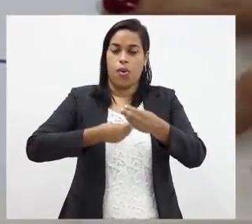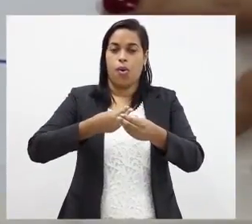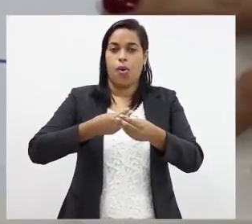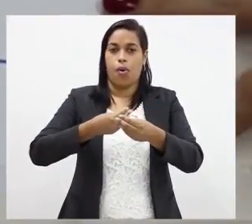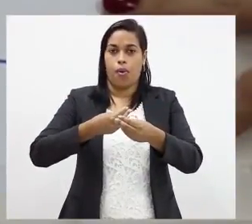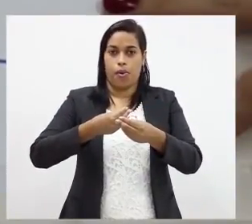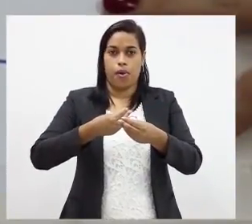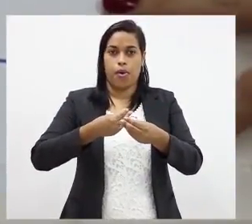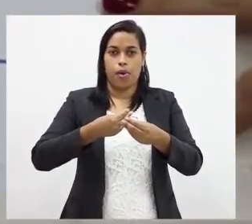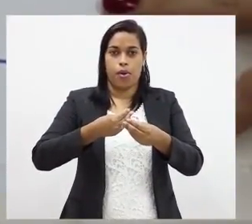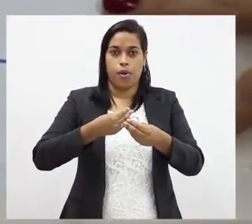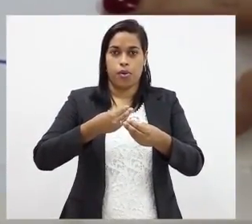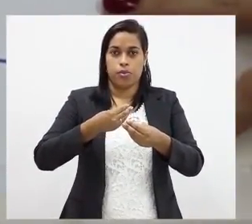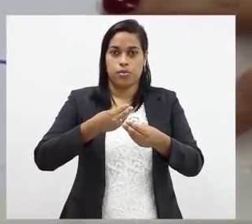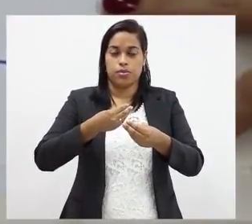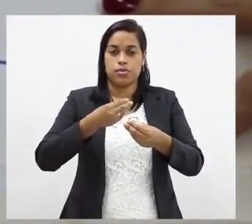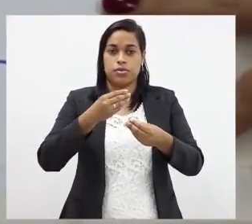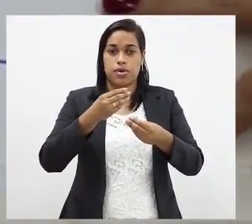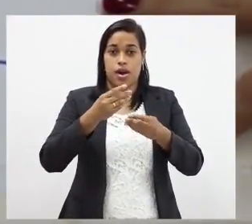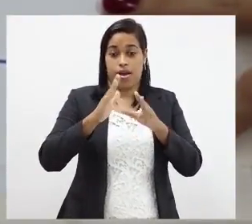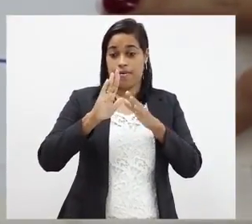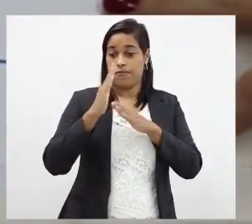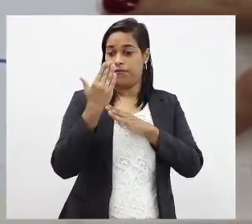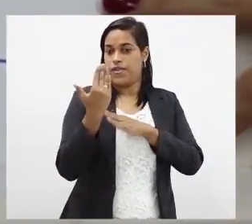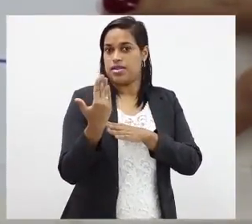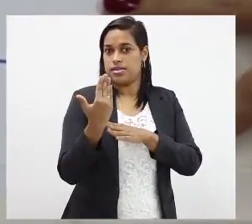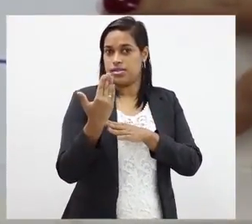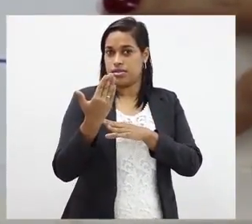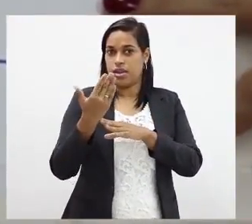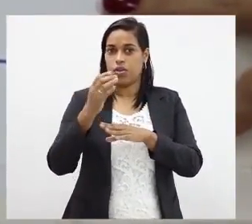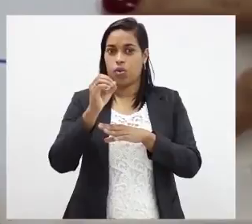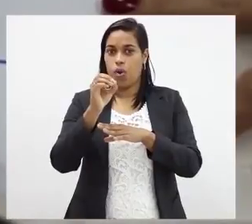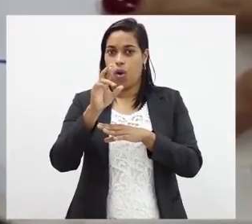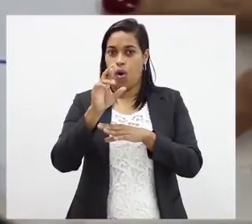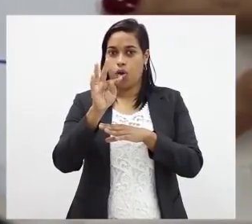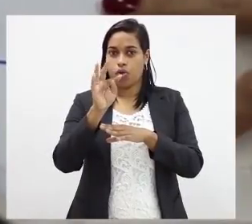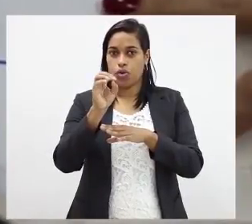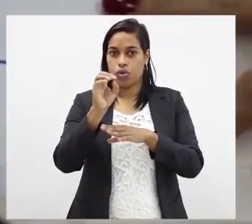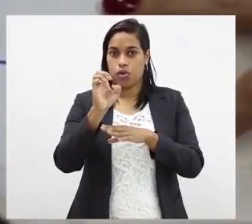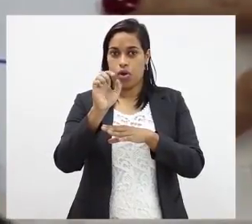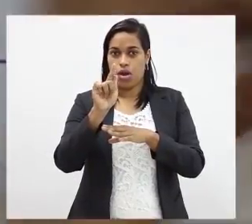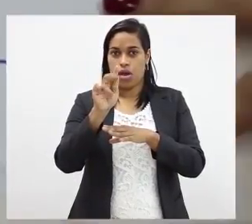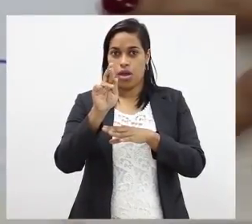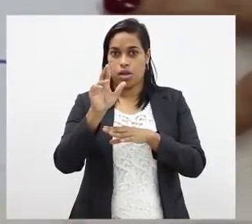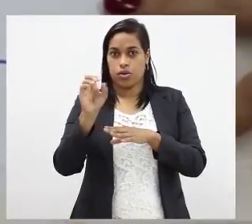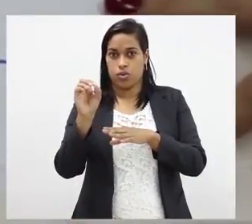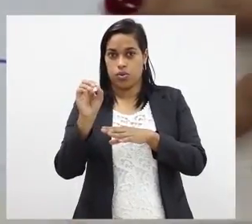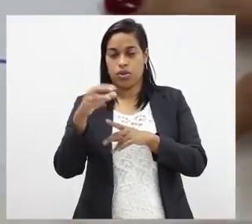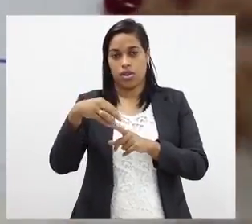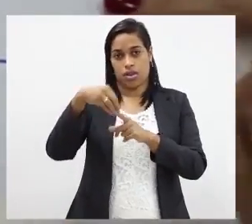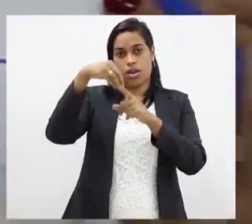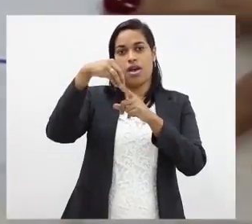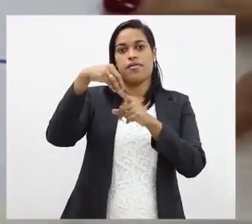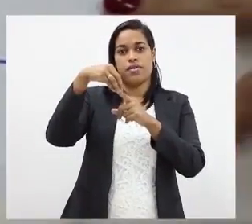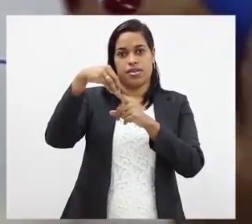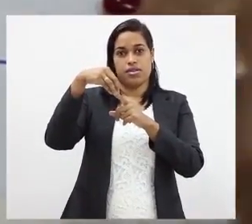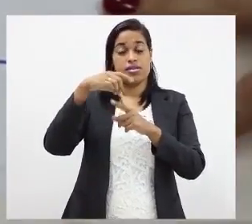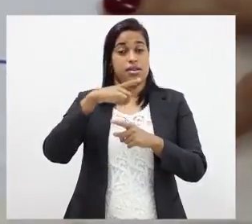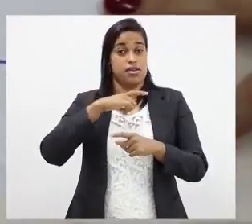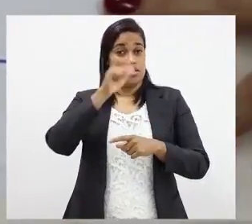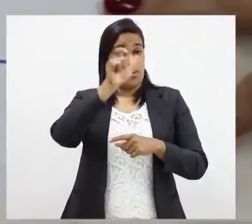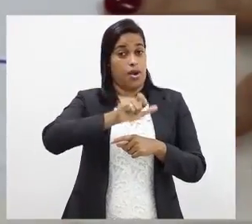A face frontal do ortoedro de referência está paralela ao plano de projeção. Essa é uma